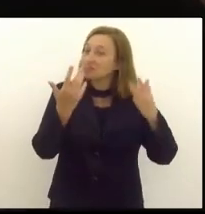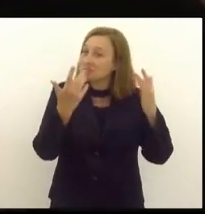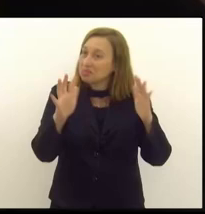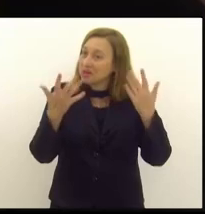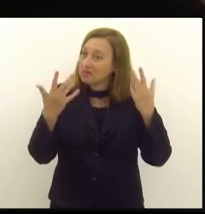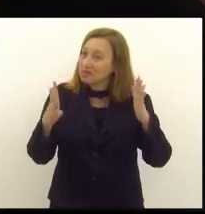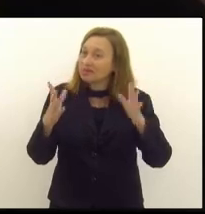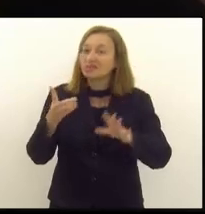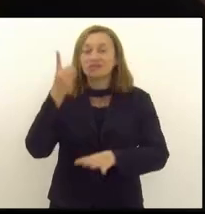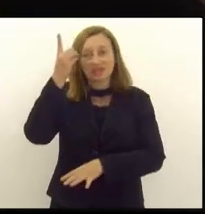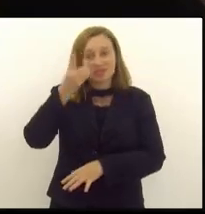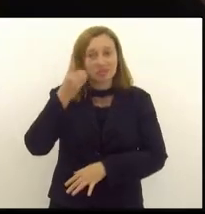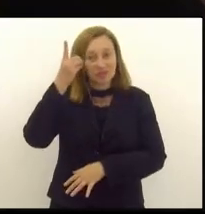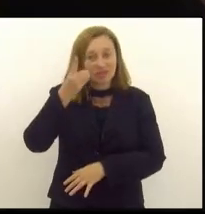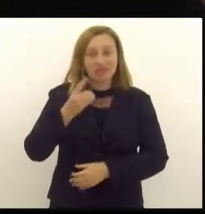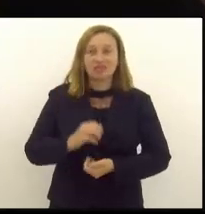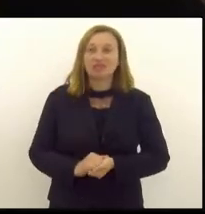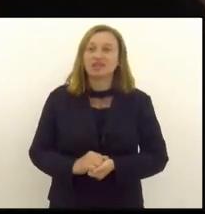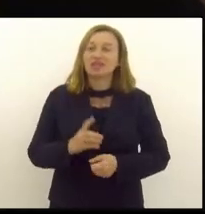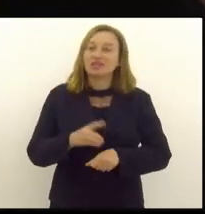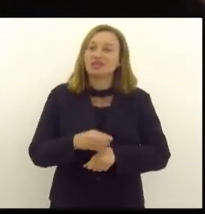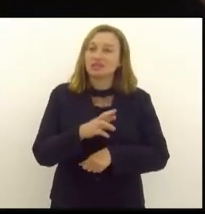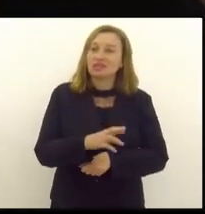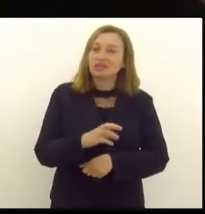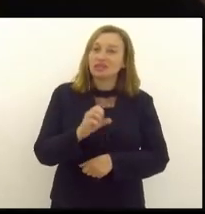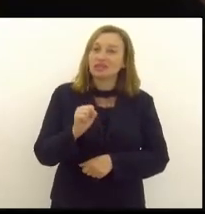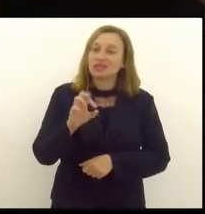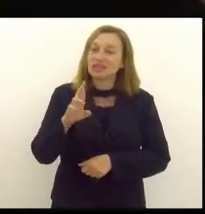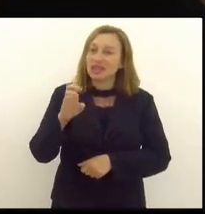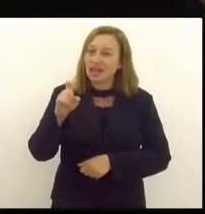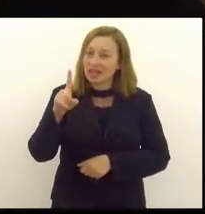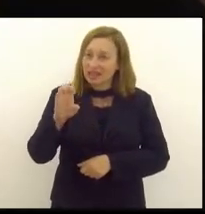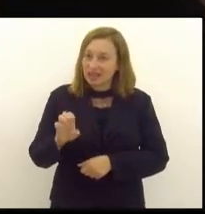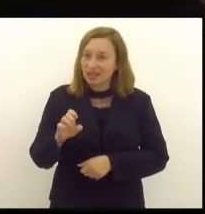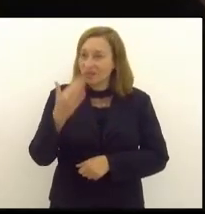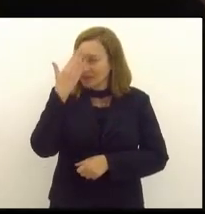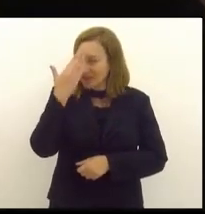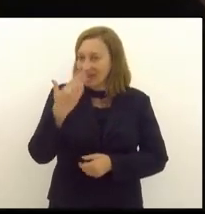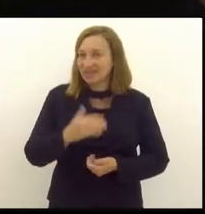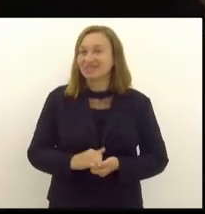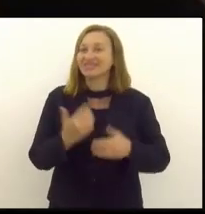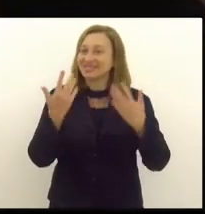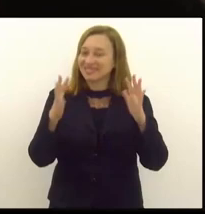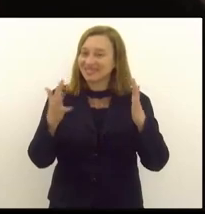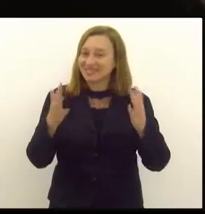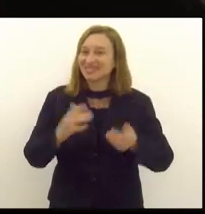parabenizar o deputado e a doutora Sirlene. Muito obrigado.